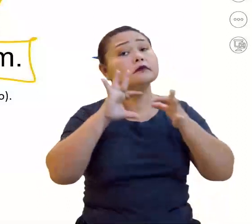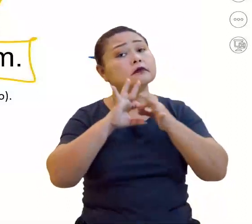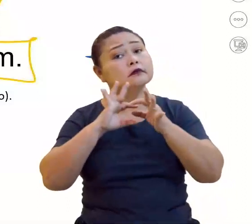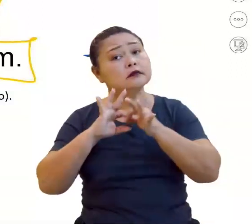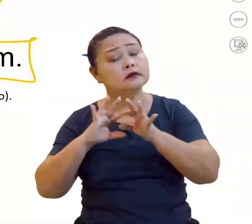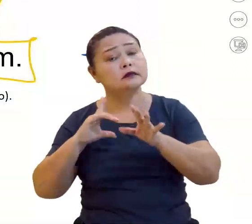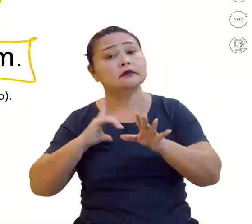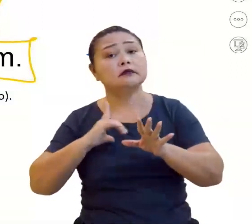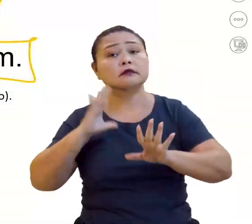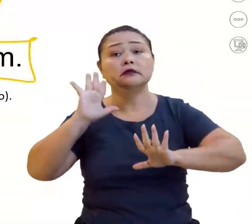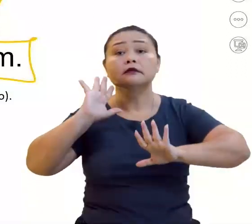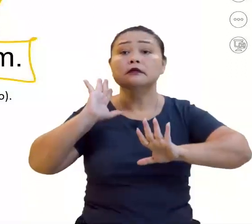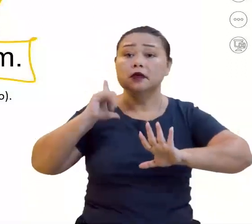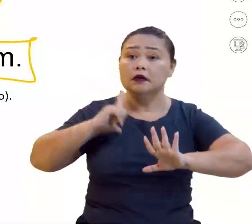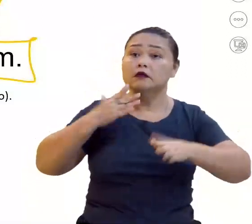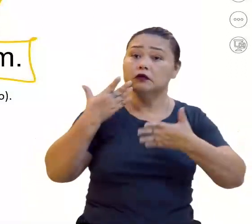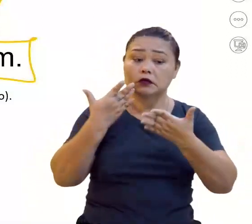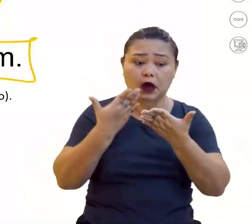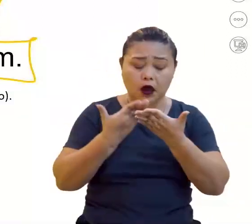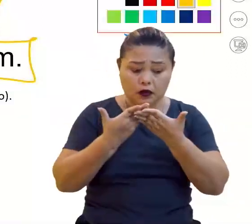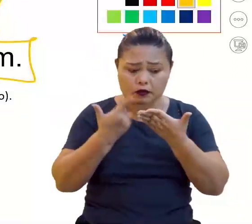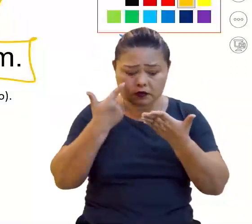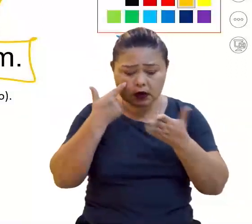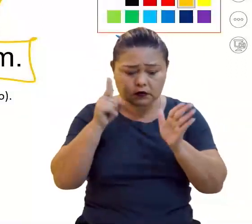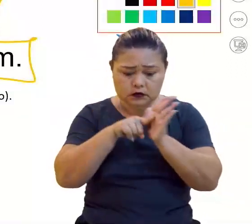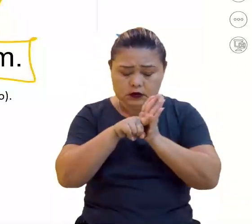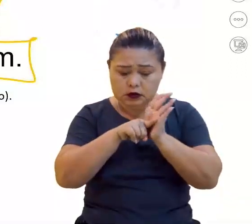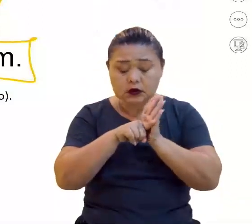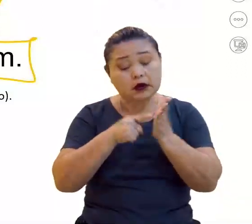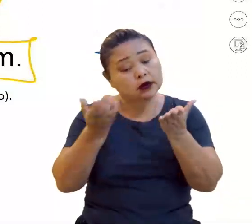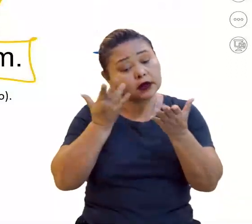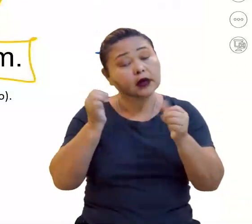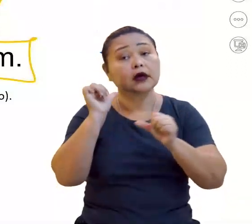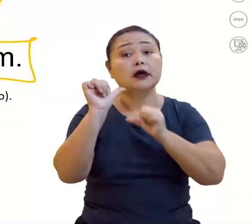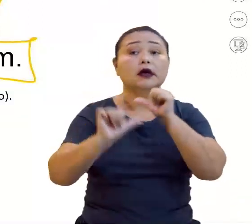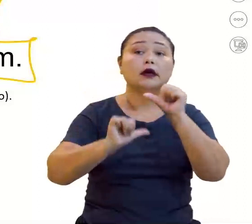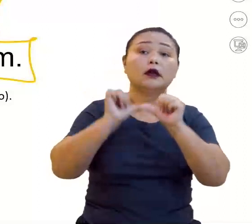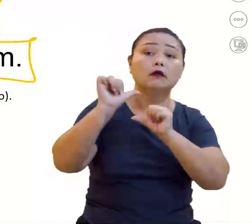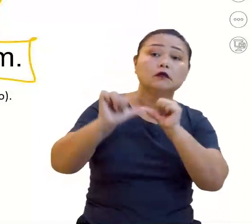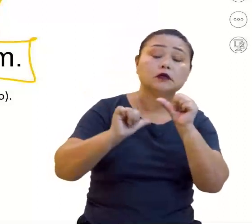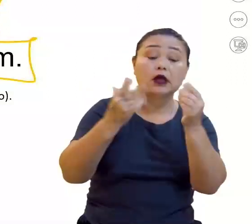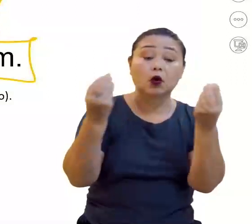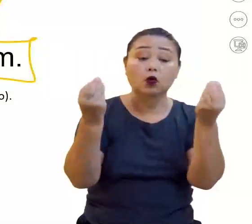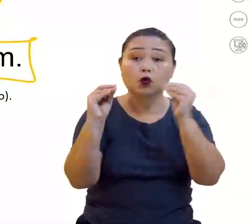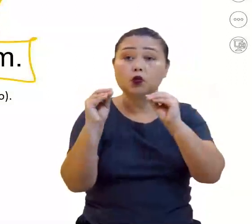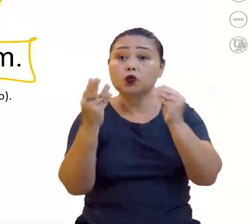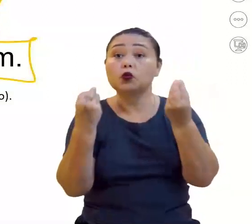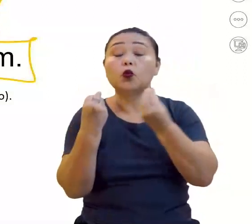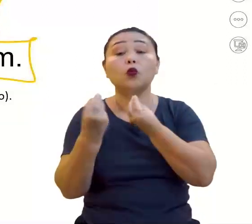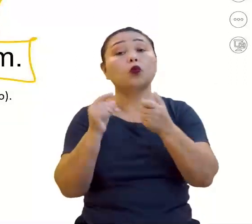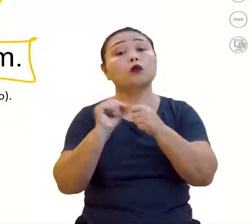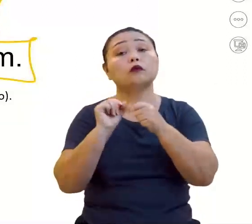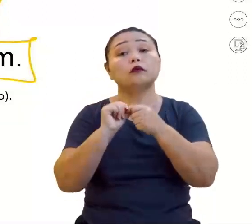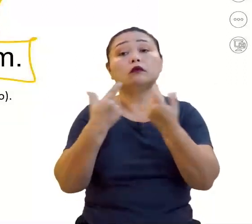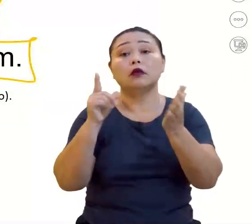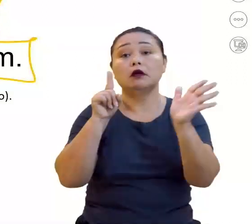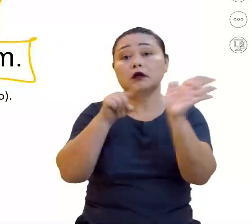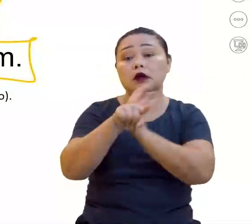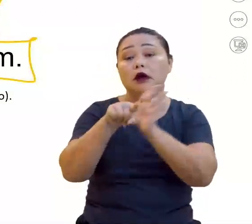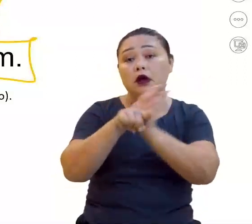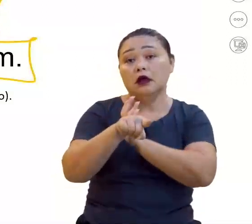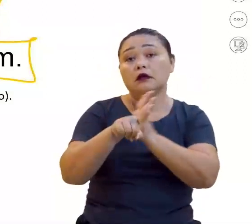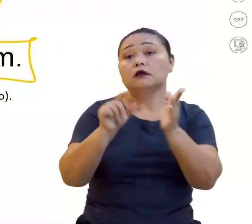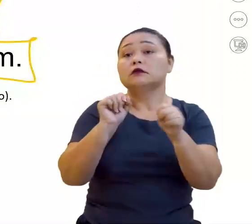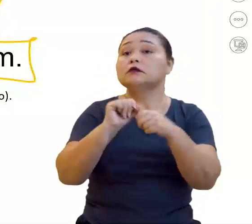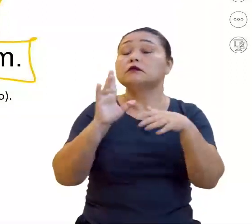Tem até estudos já mostrando que eles querem dar uma mudada no formato das questões e tal, mas assim, tem que ter um contexto. Então ele